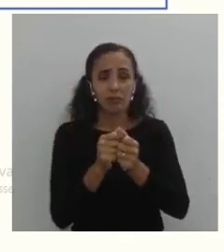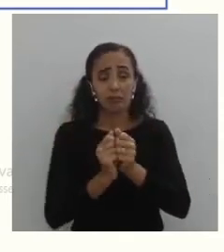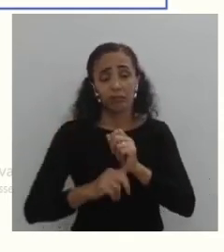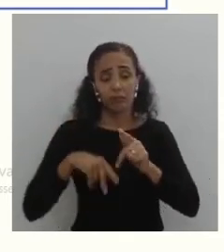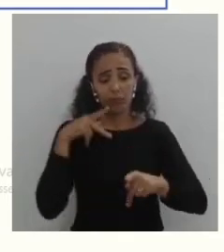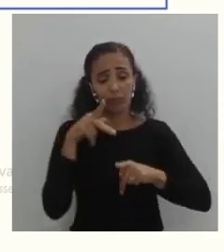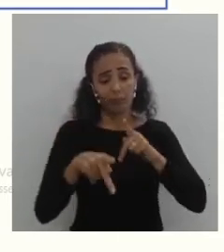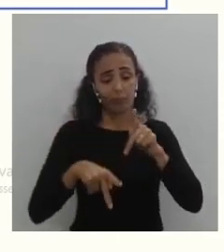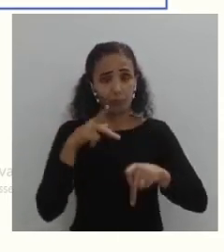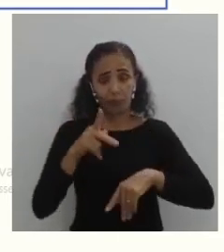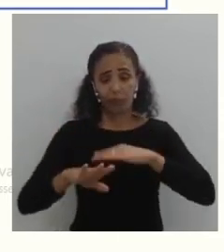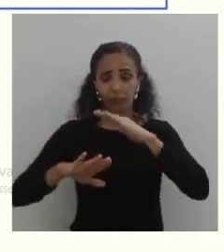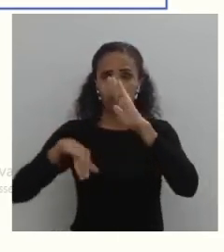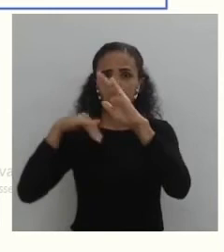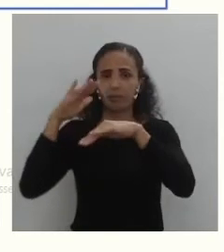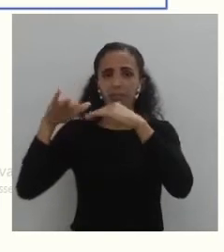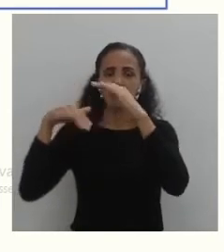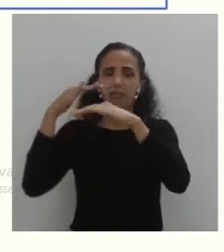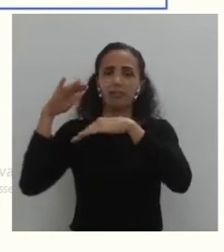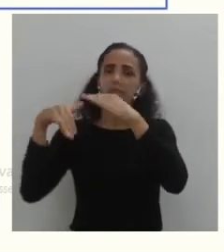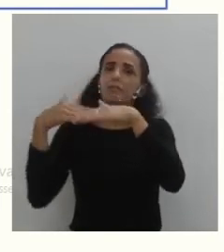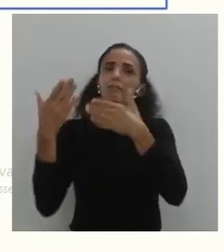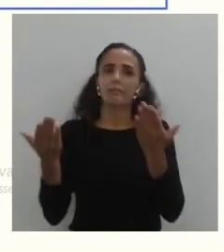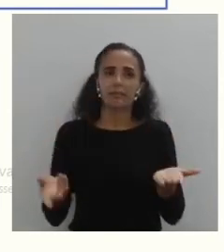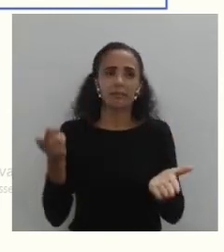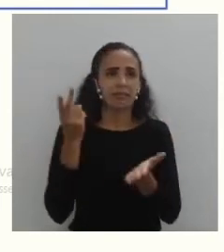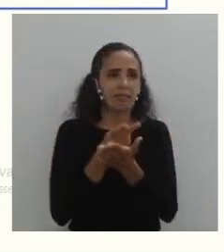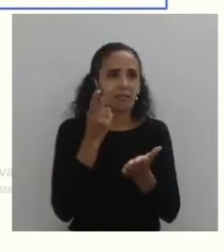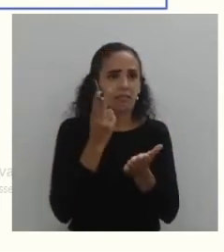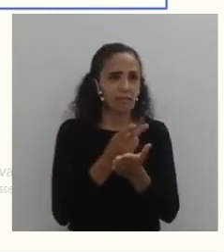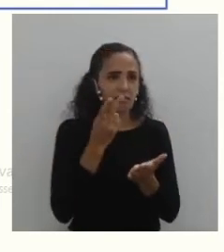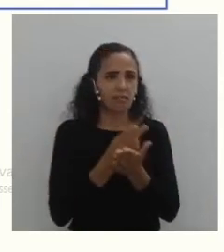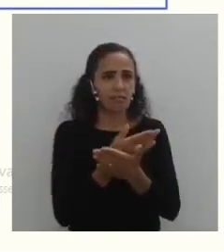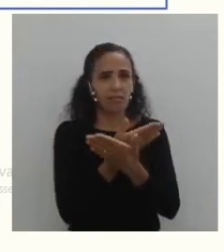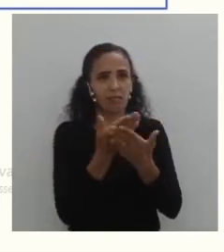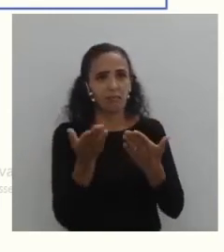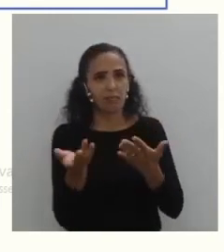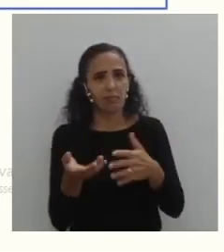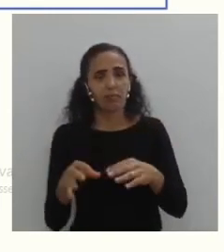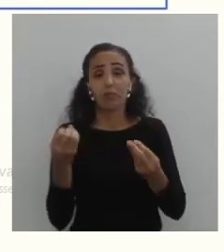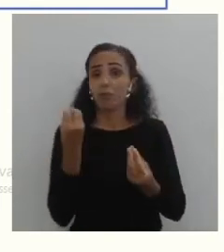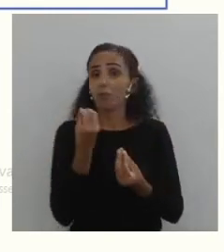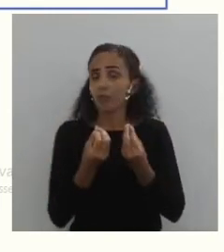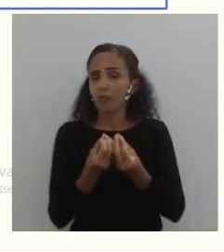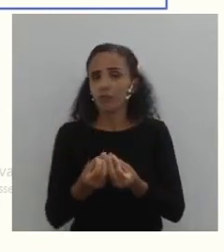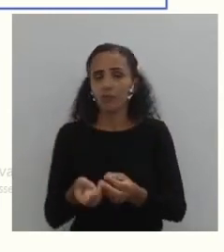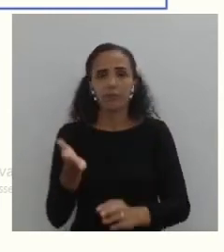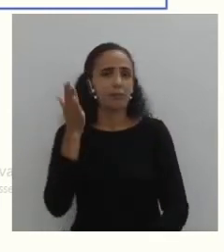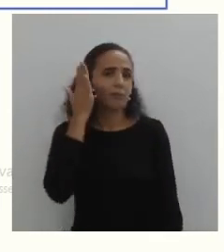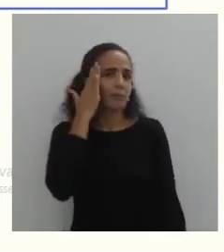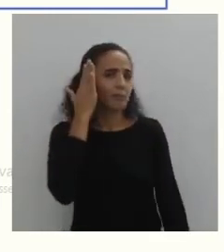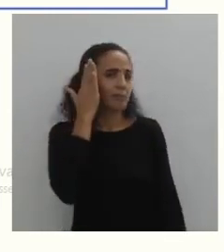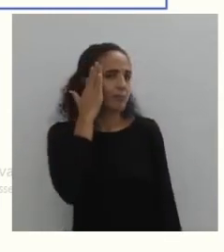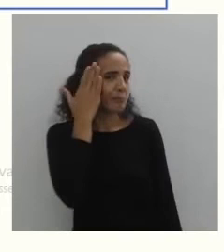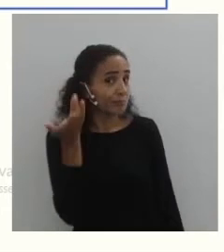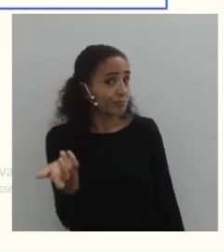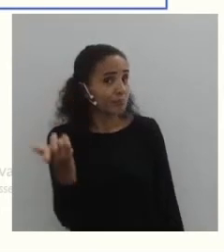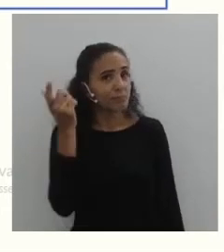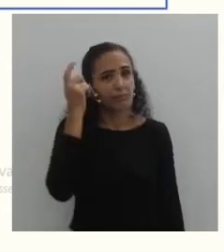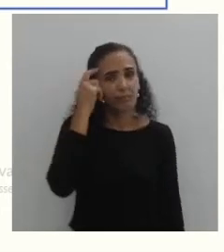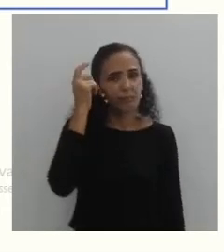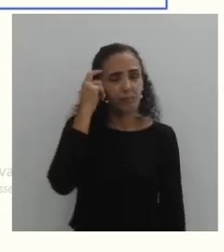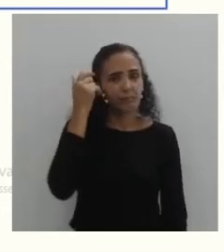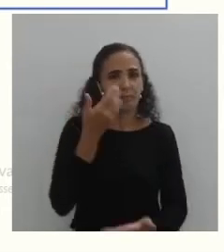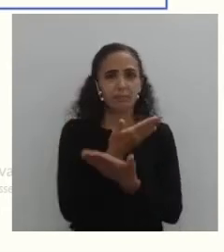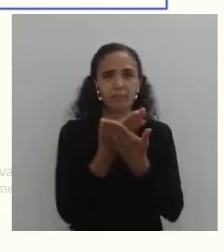crescimento de outras religiões no Brasil. Então, isso traga uma reflexão. Então, vejam só aqui algo que eu